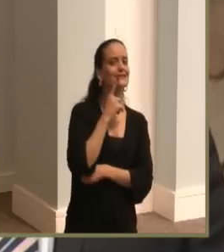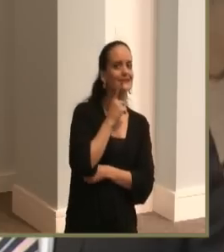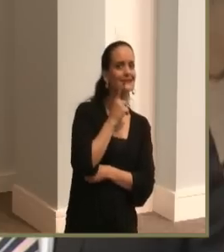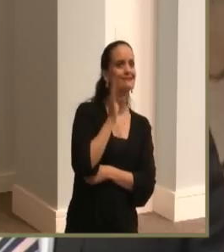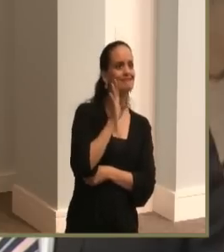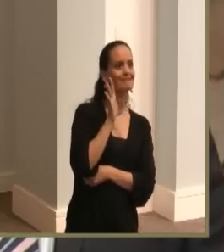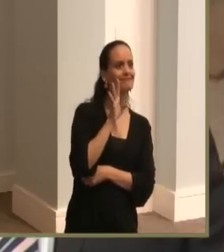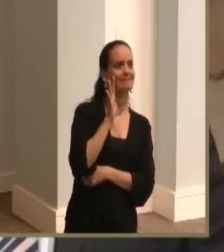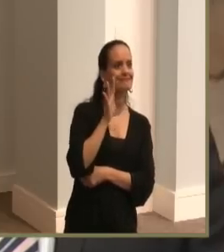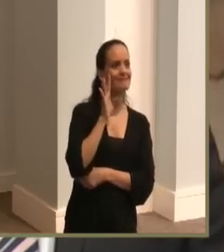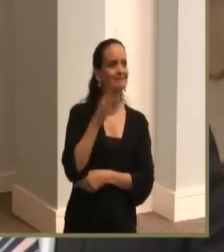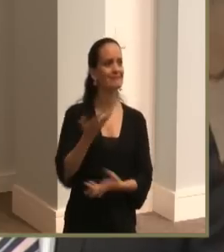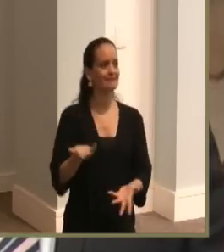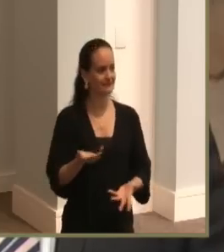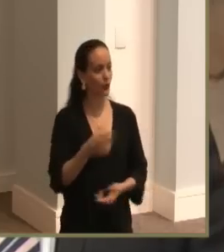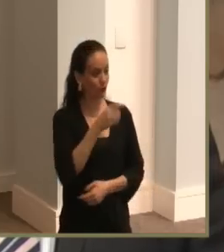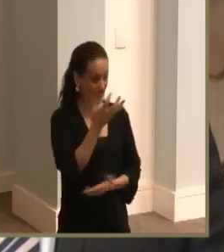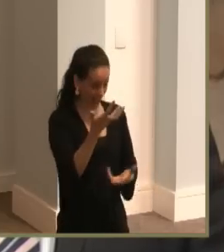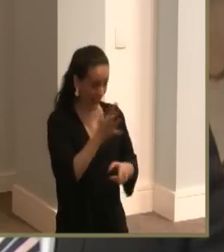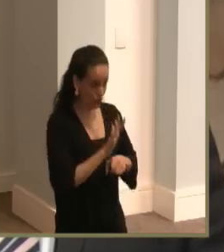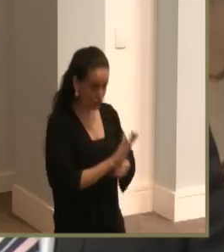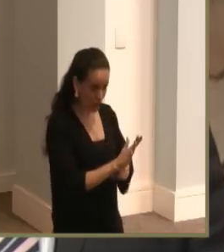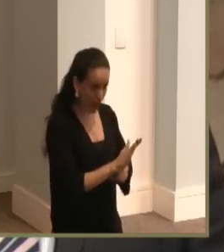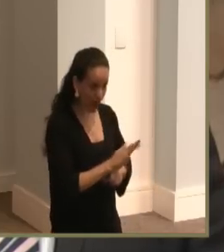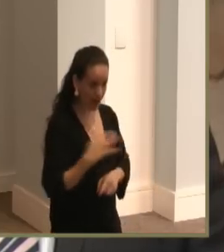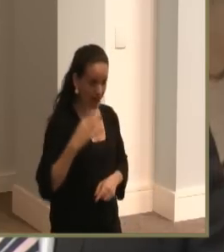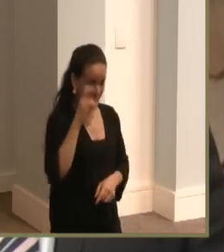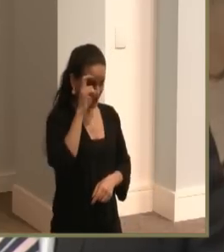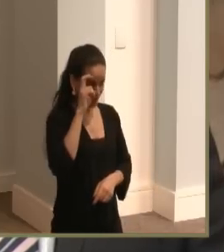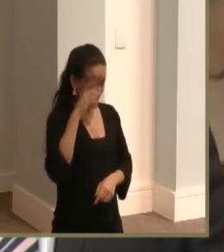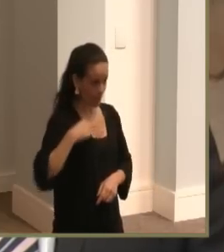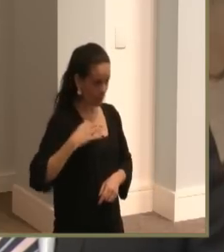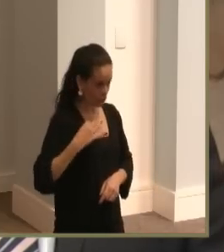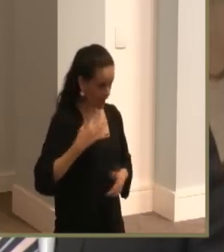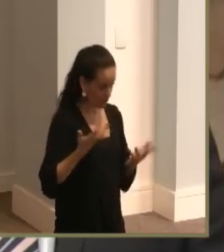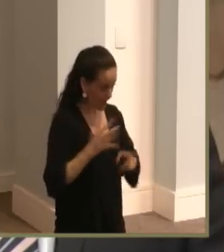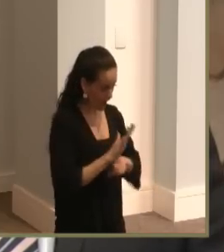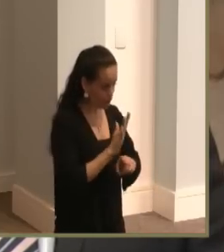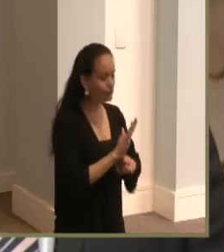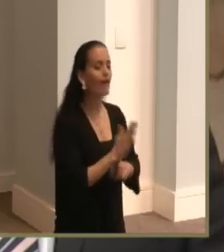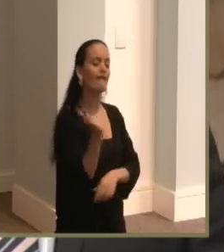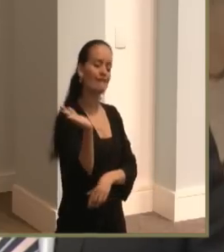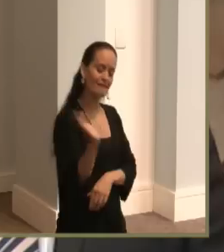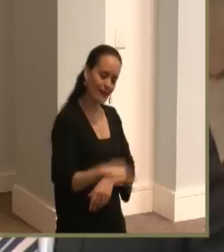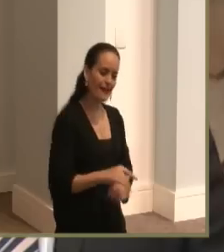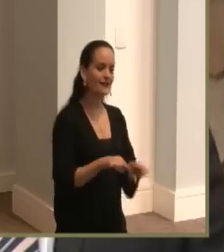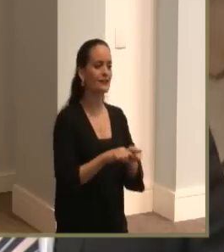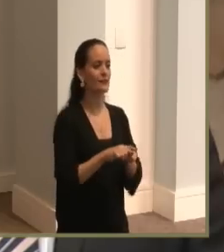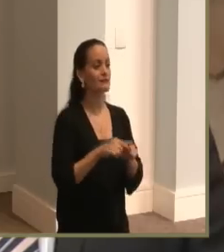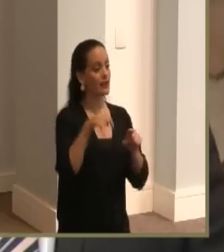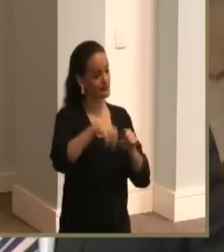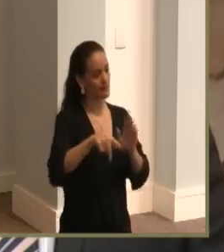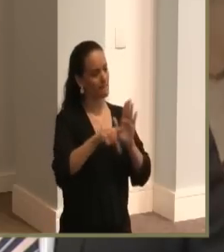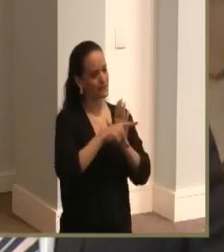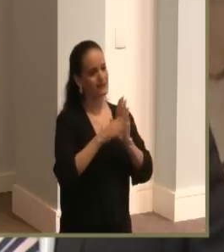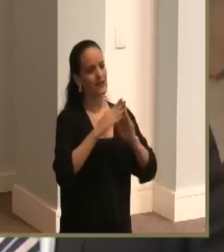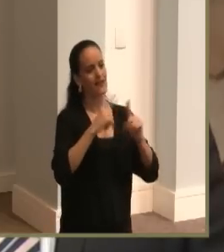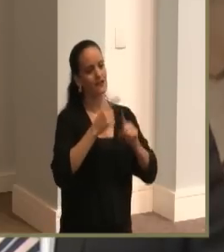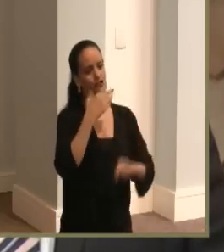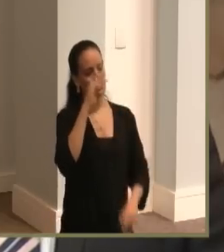você desejar também ser voluntário, pode vir. Você será muito bem-vindo, porque esta é a nossa igreja. Que Deus nos abençoe.